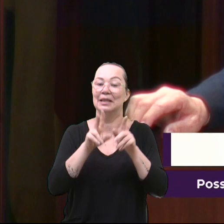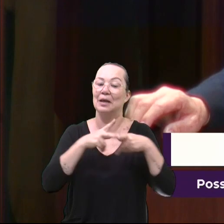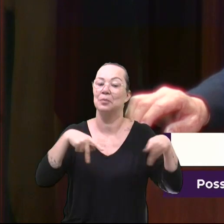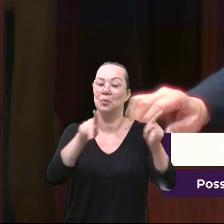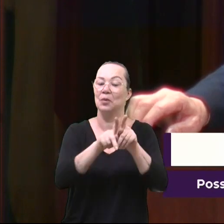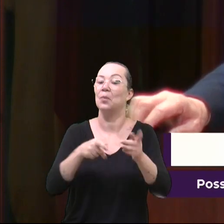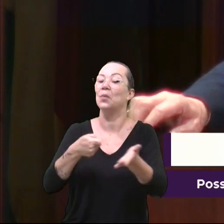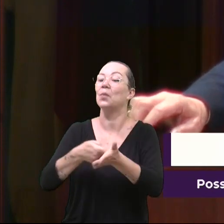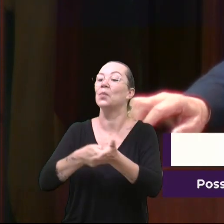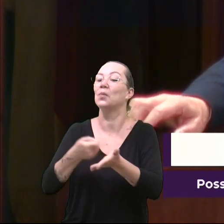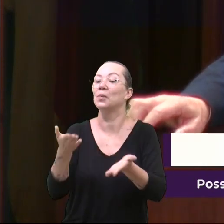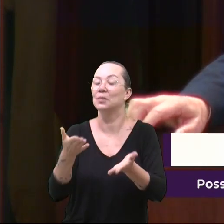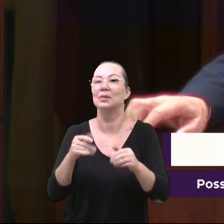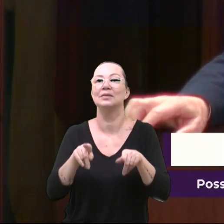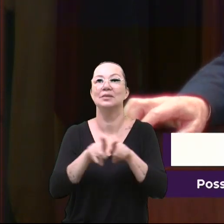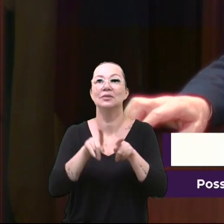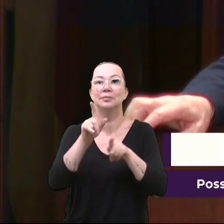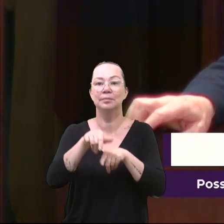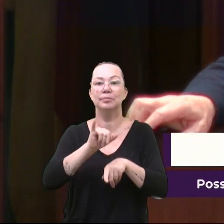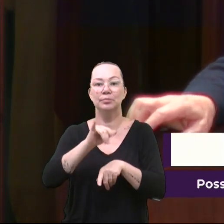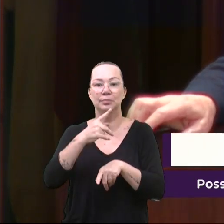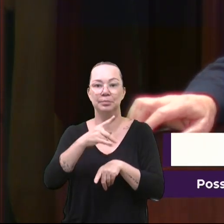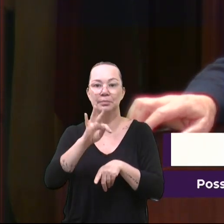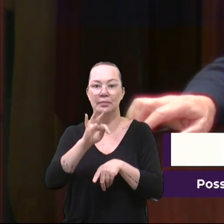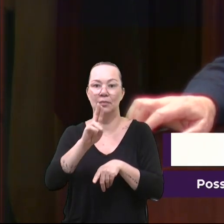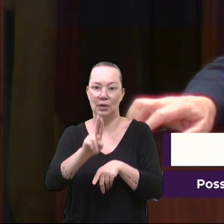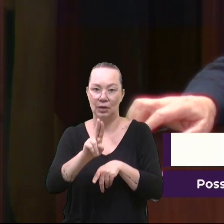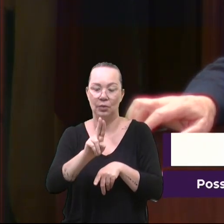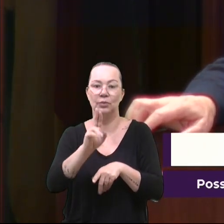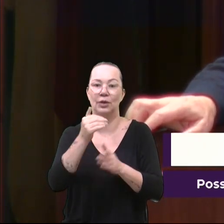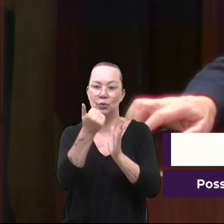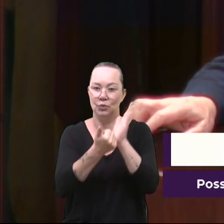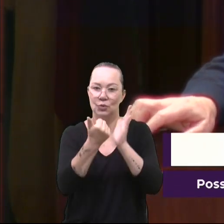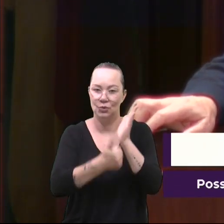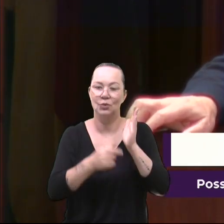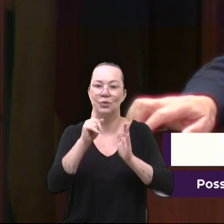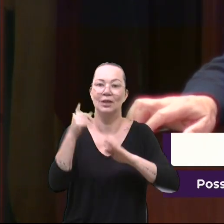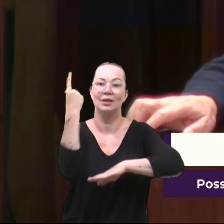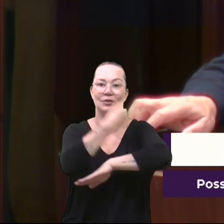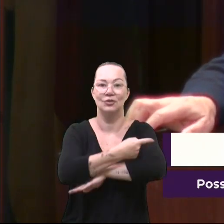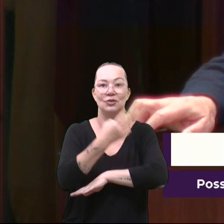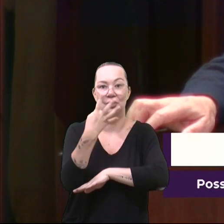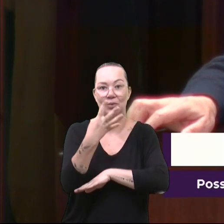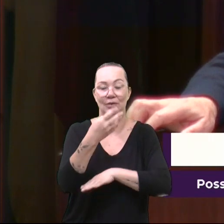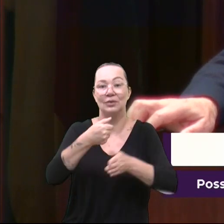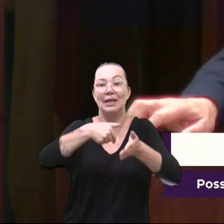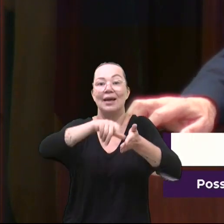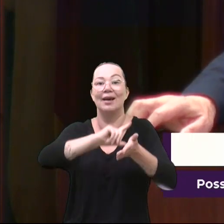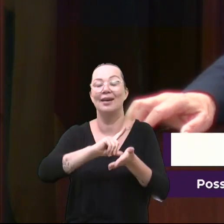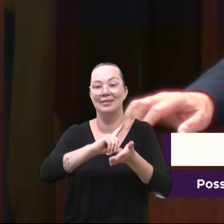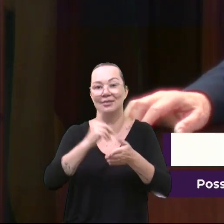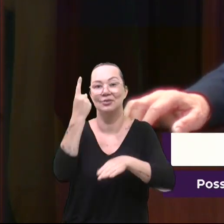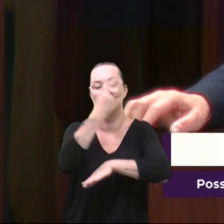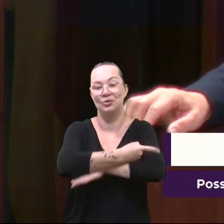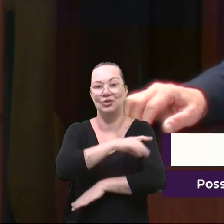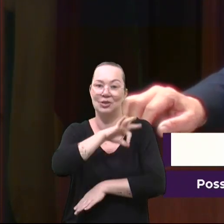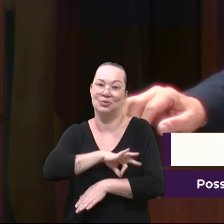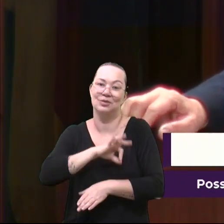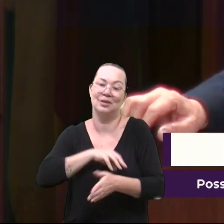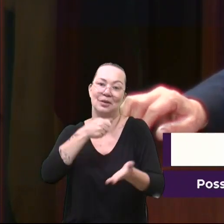relação ao vencimento do IPTU com desconto, que é dia 4, que é antes do pagamento, e que a gente deve